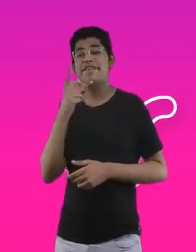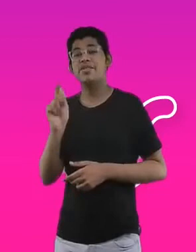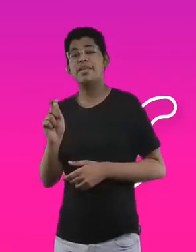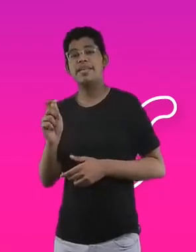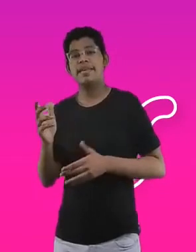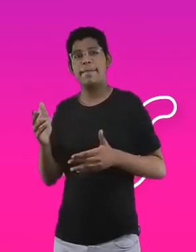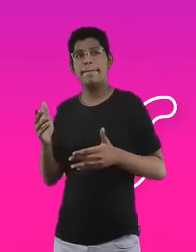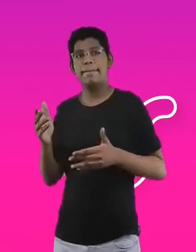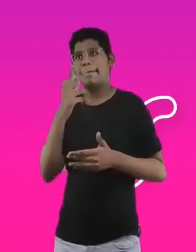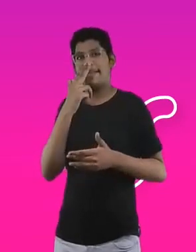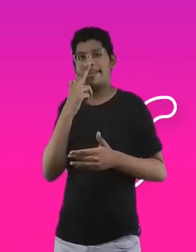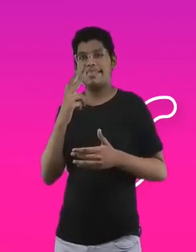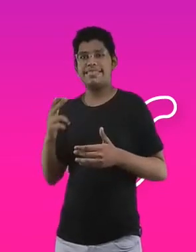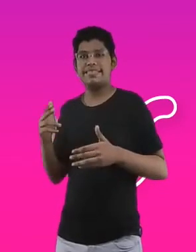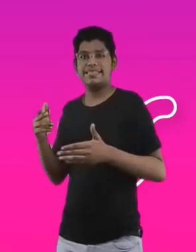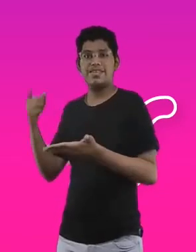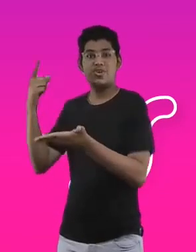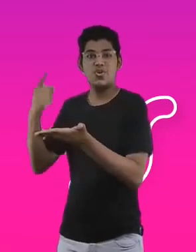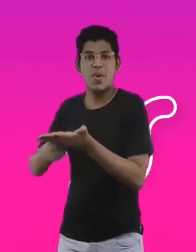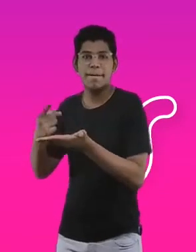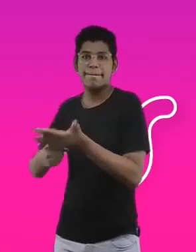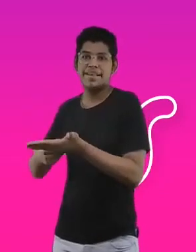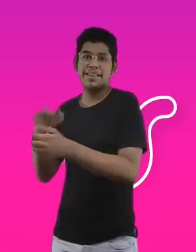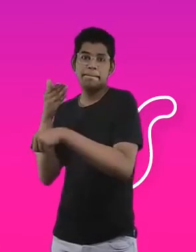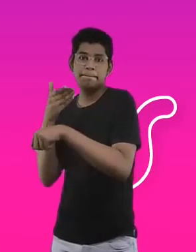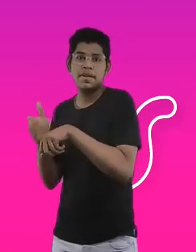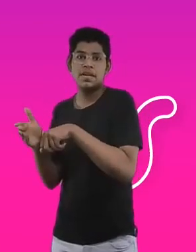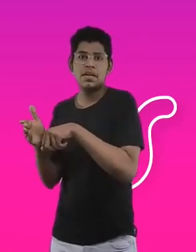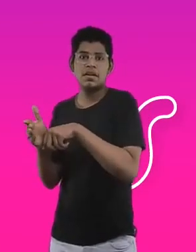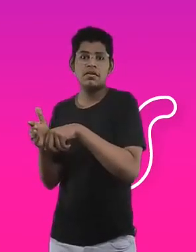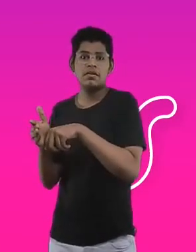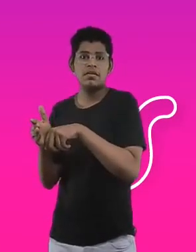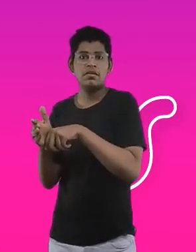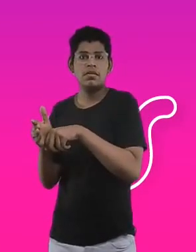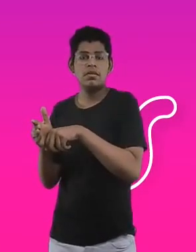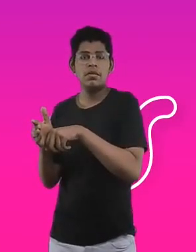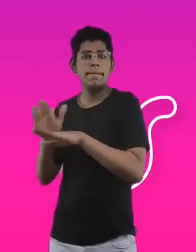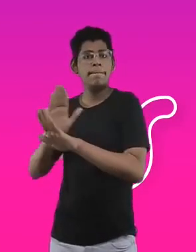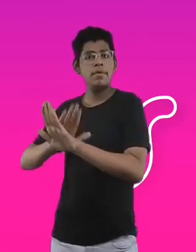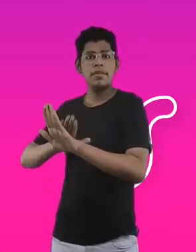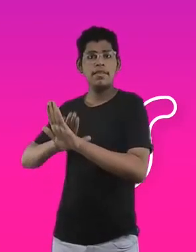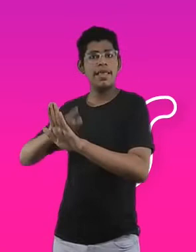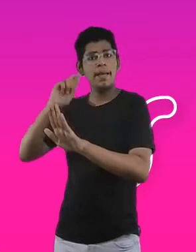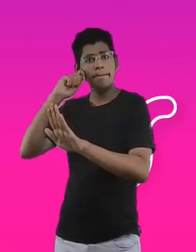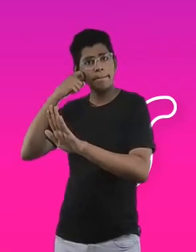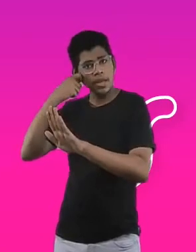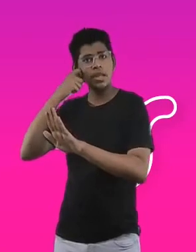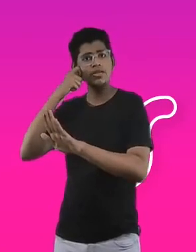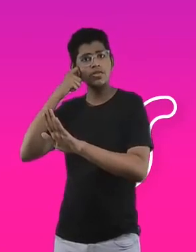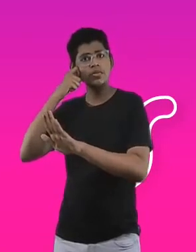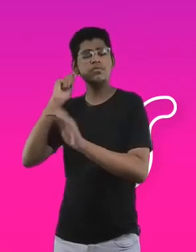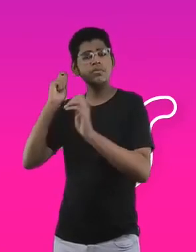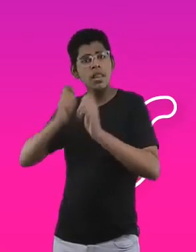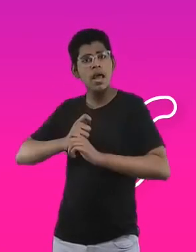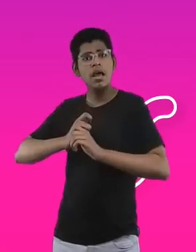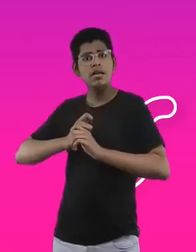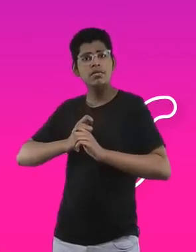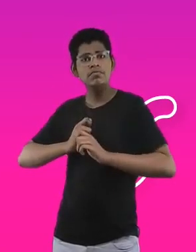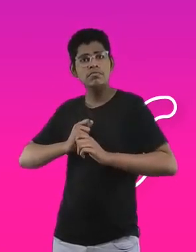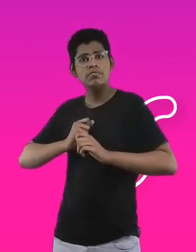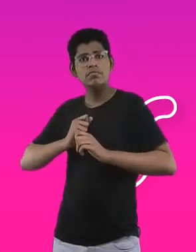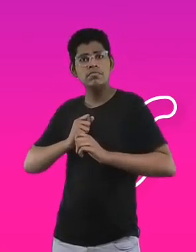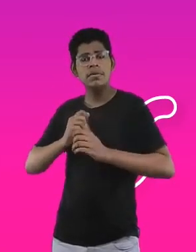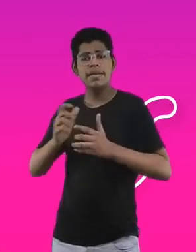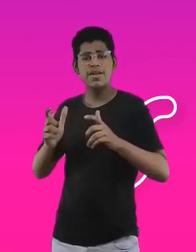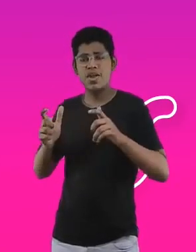em estabelecidas as nossas potências como grande inconsciente coletivo digital